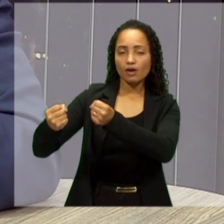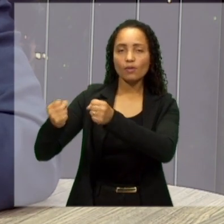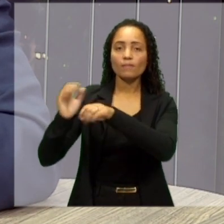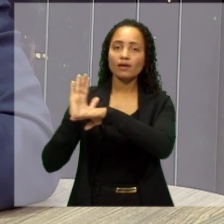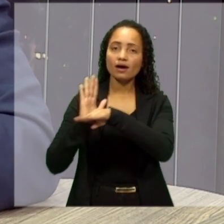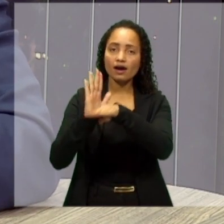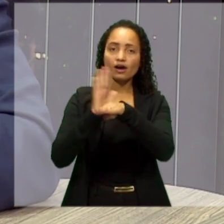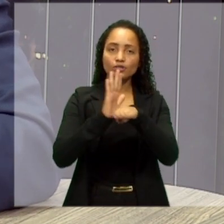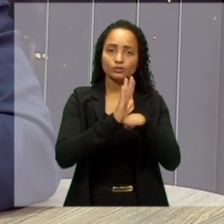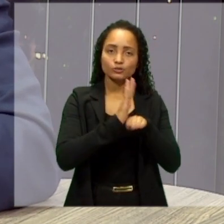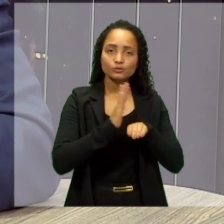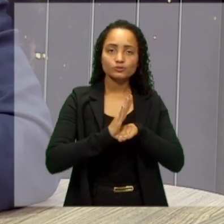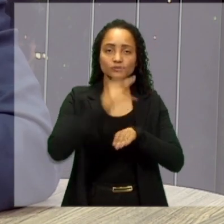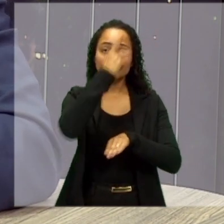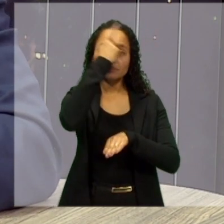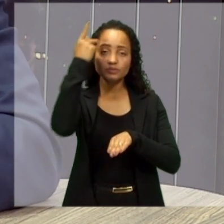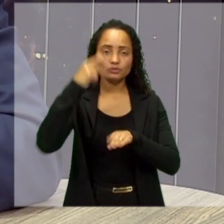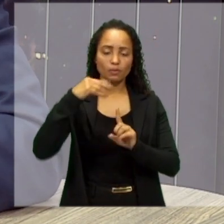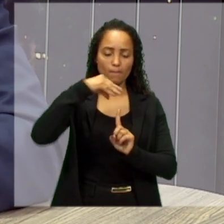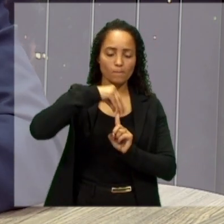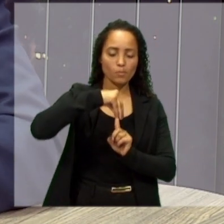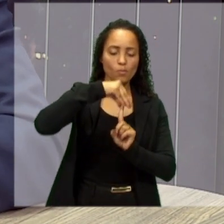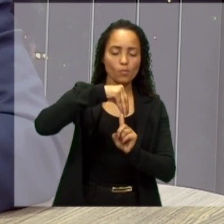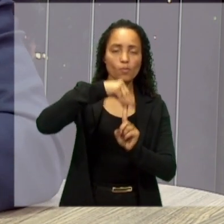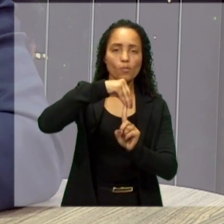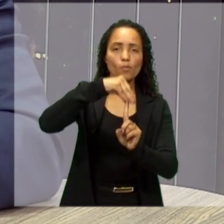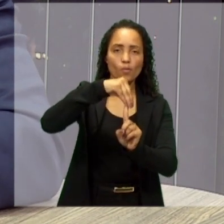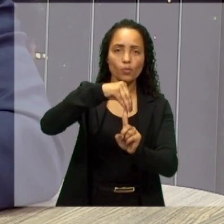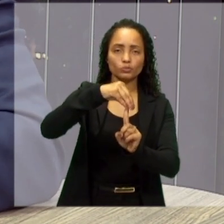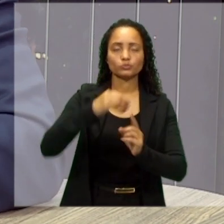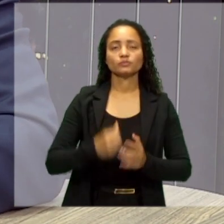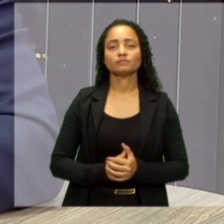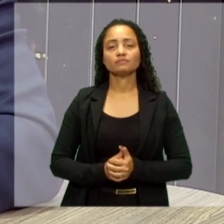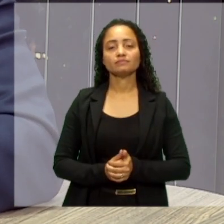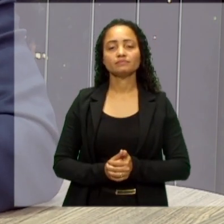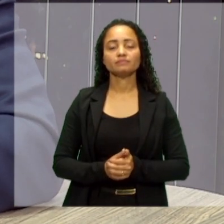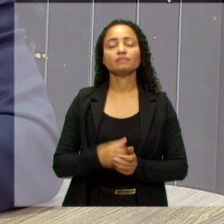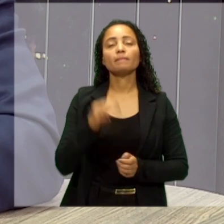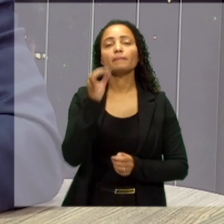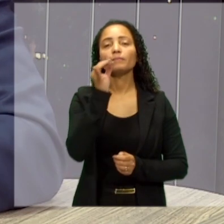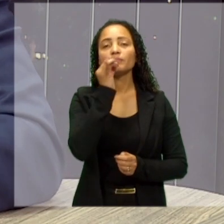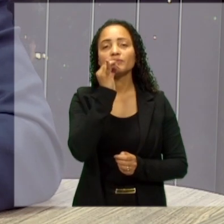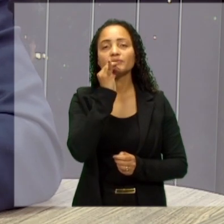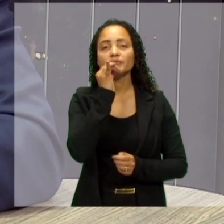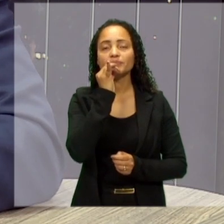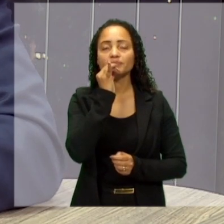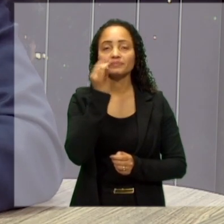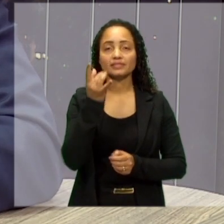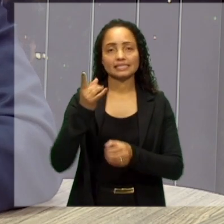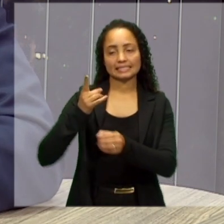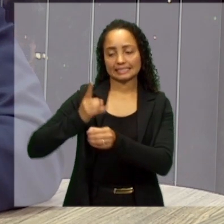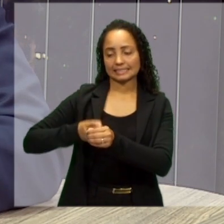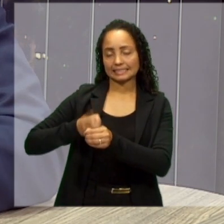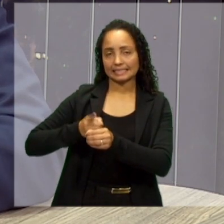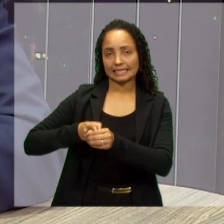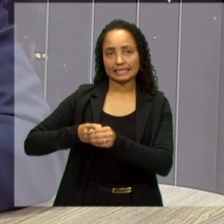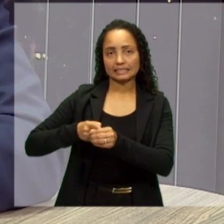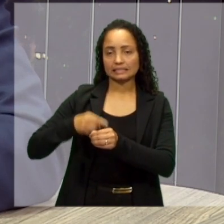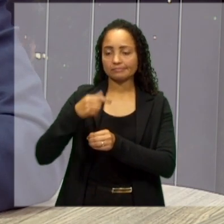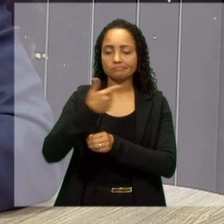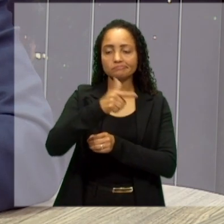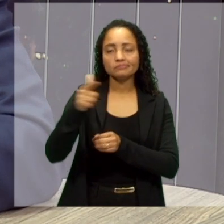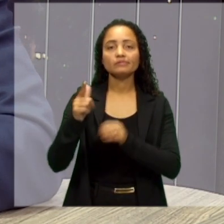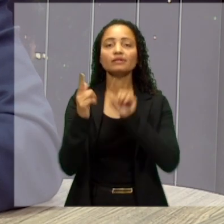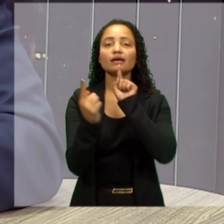em pontos determinados e em assuntos determinados. Então, por exemplo, uma cidade que não é atendida pela Defensoria Pública,